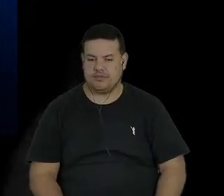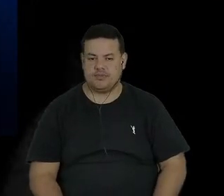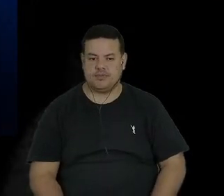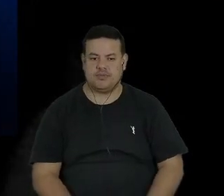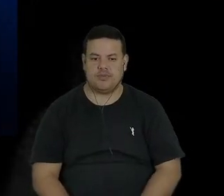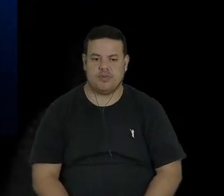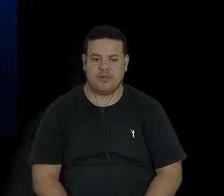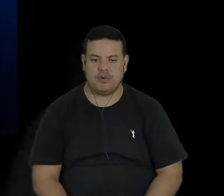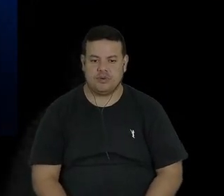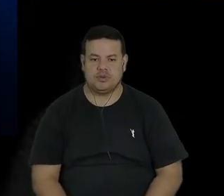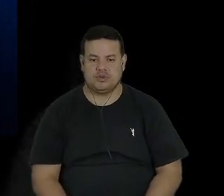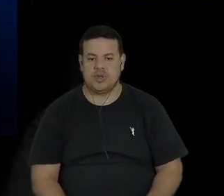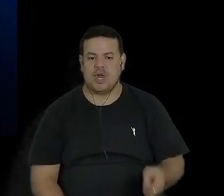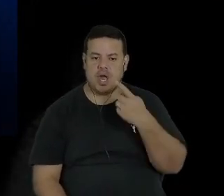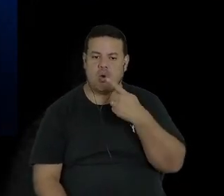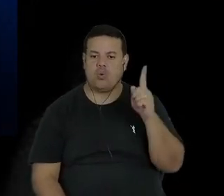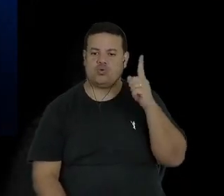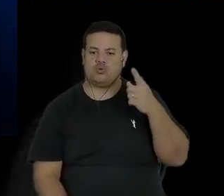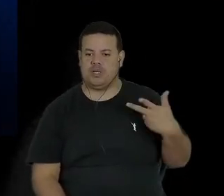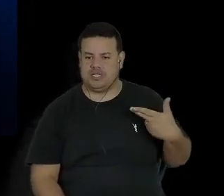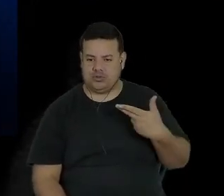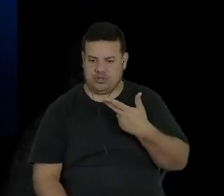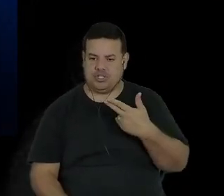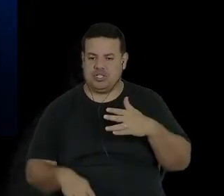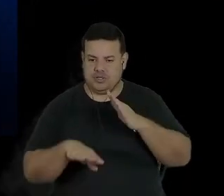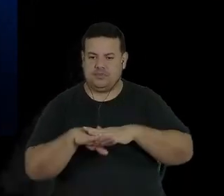E aqui foi a última cirurgia que ele fez.